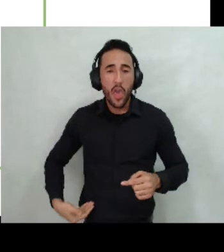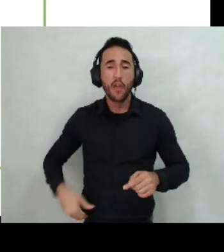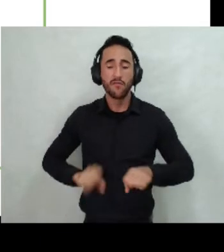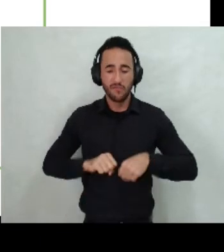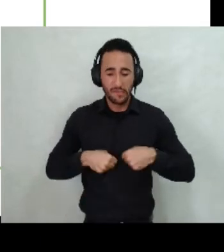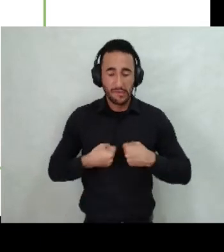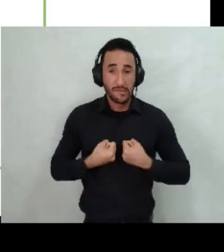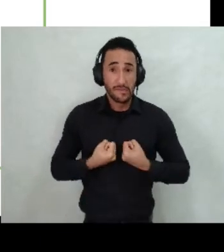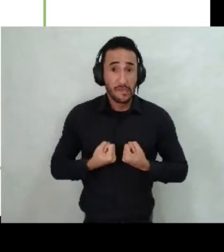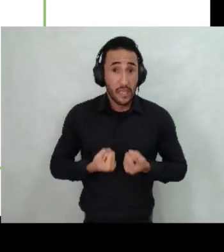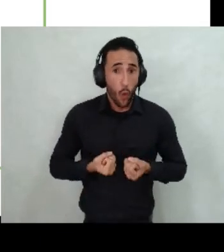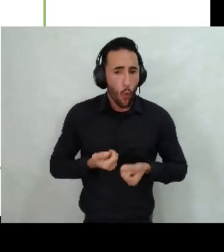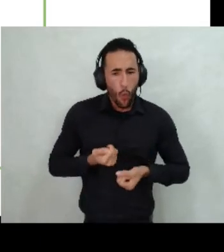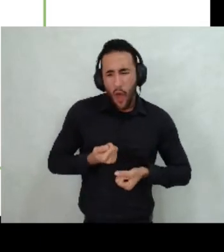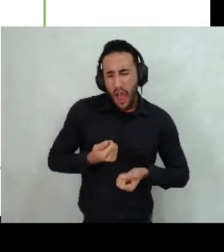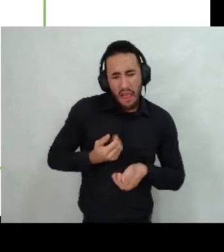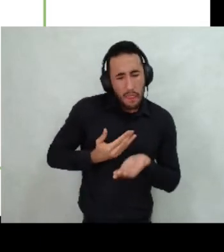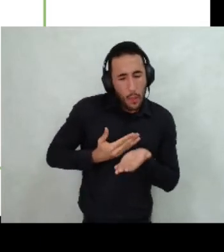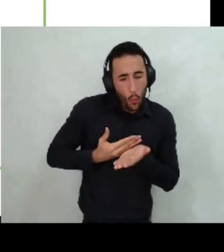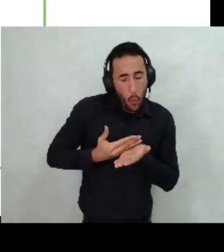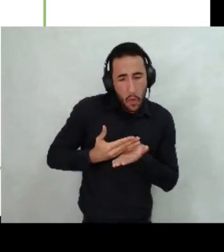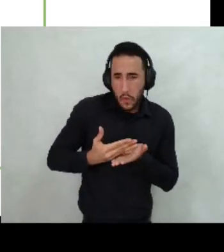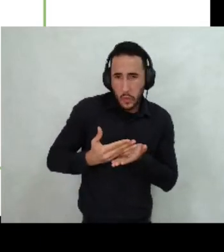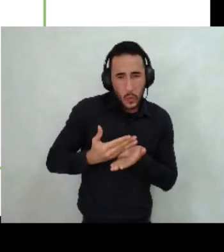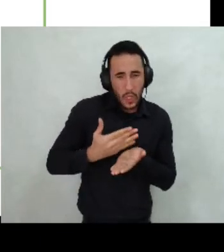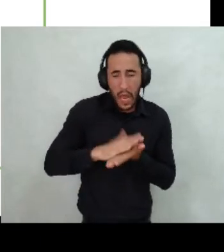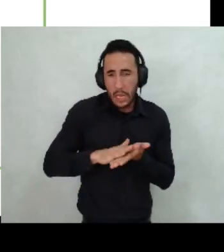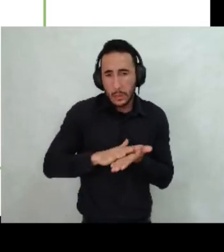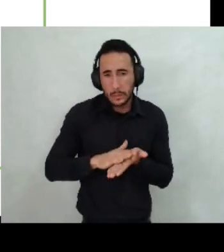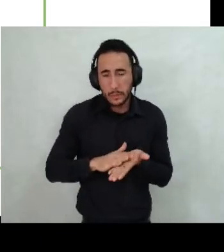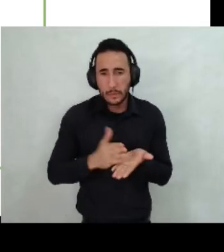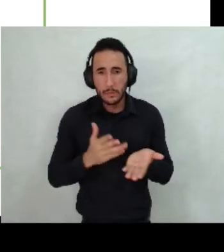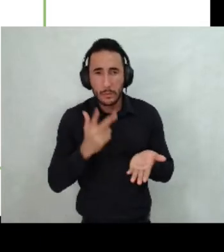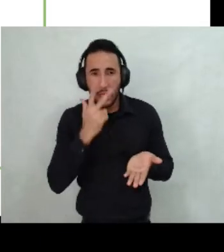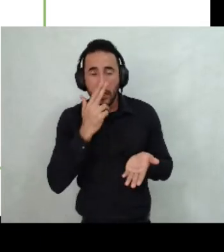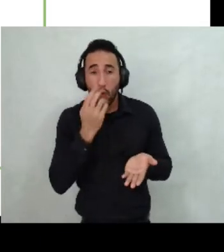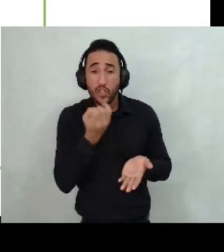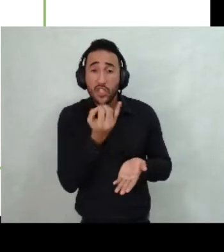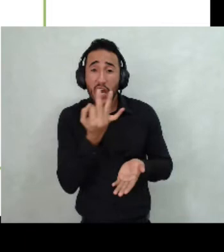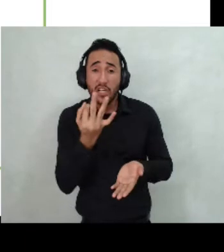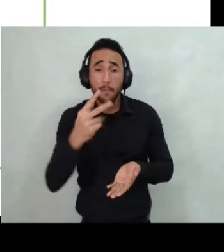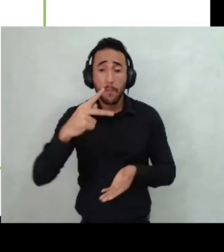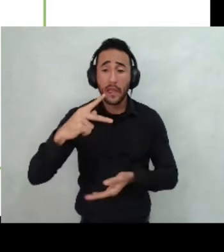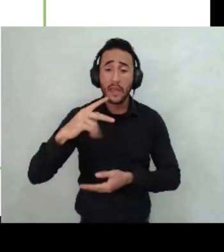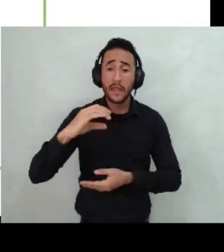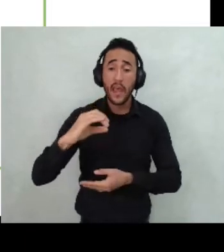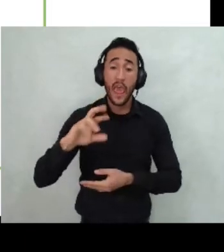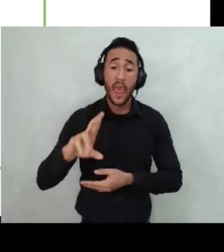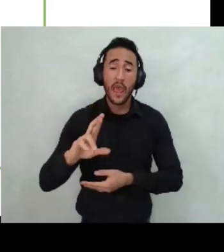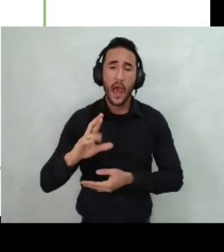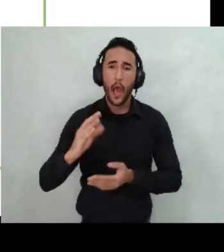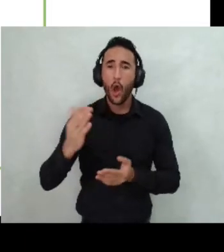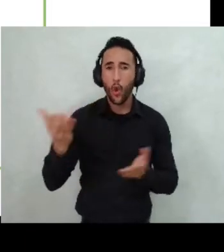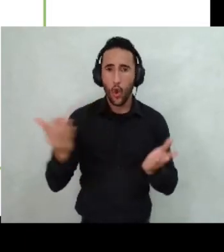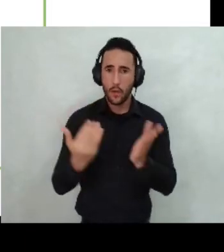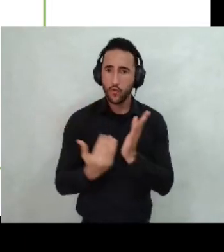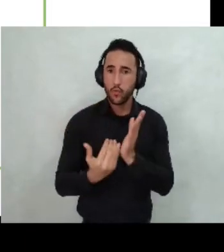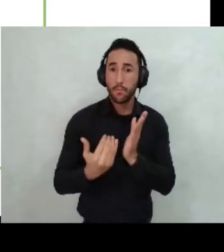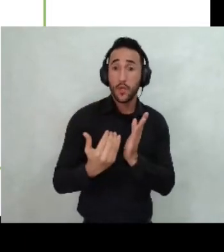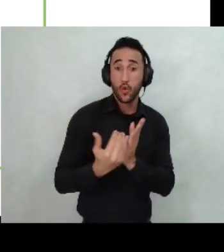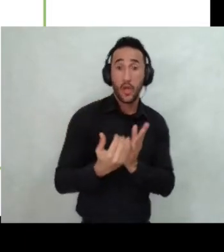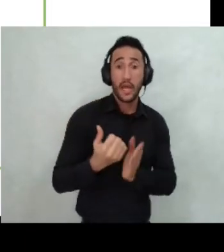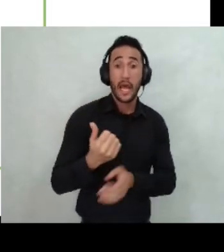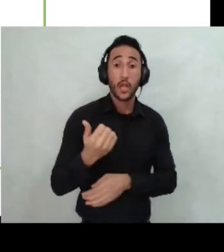começo do ano, apesar de todo esse tempo, a nossa capacidade de PCR subiu agora para 14.500 exames